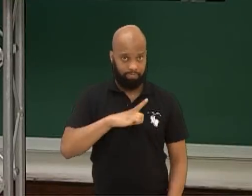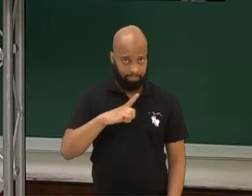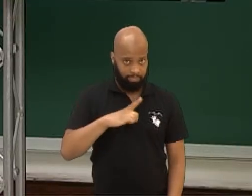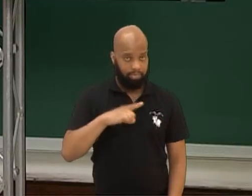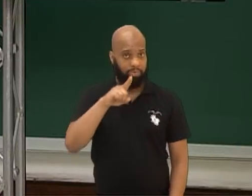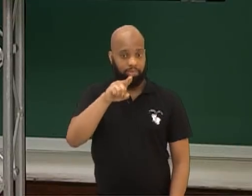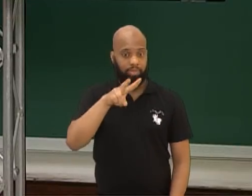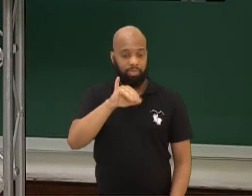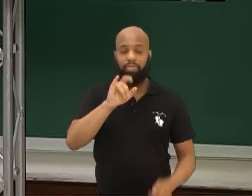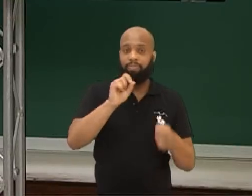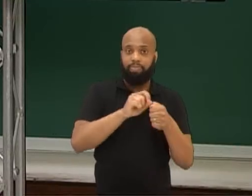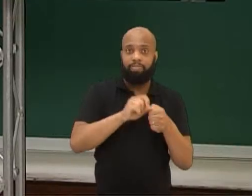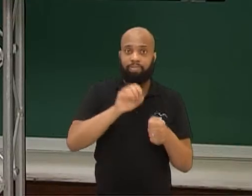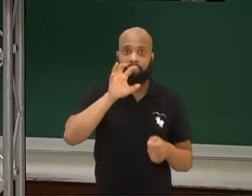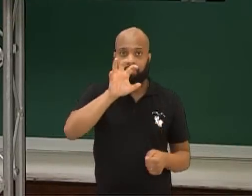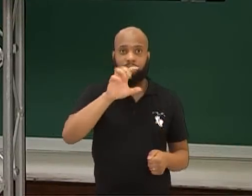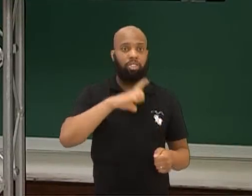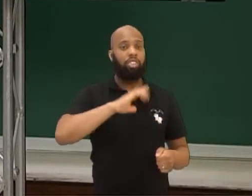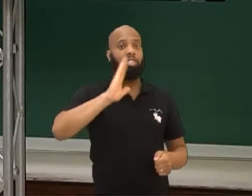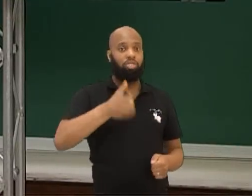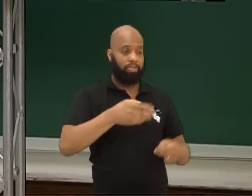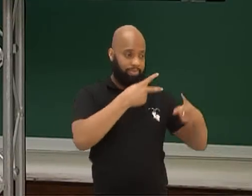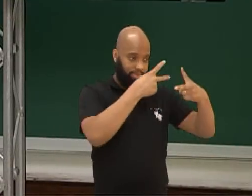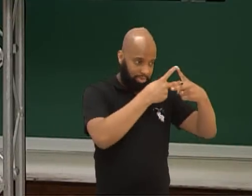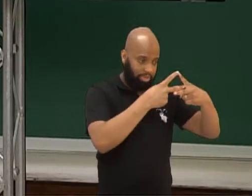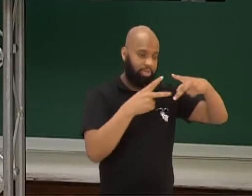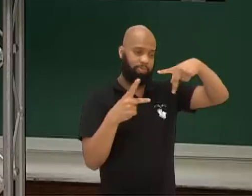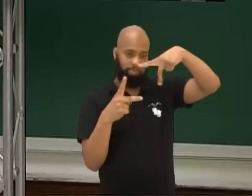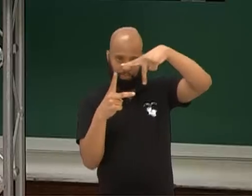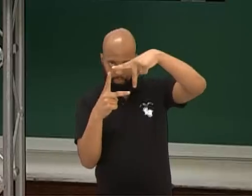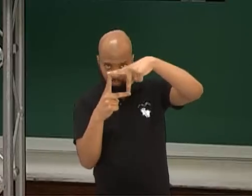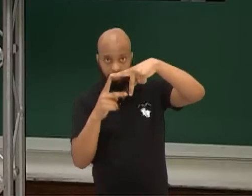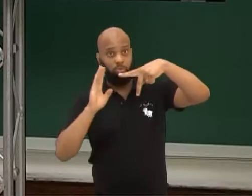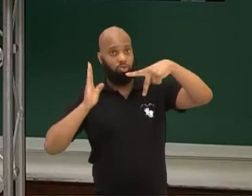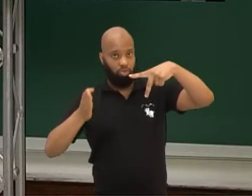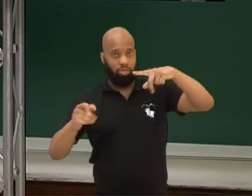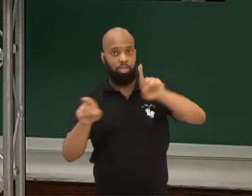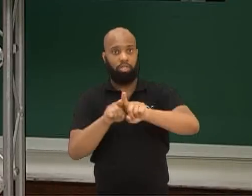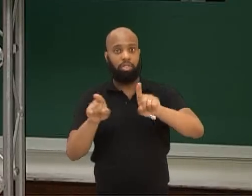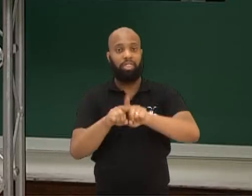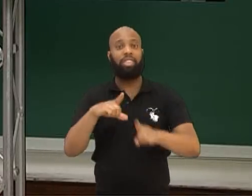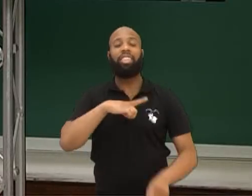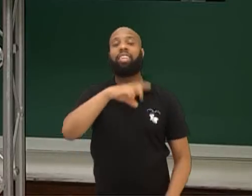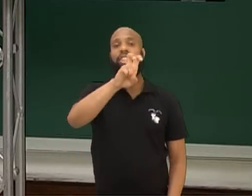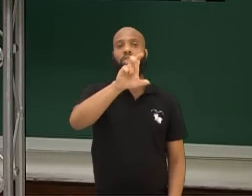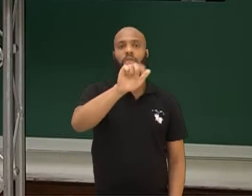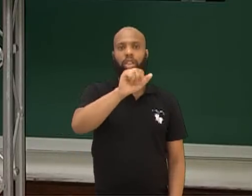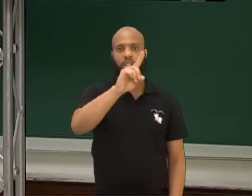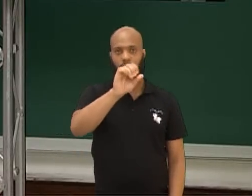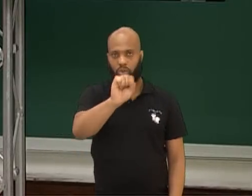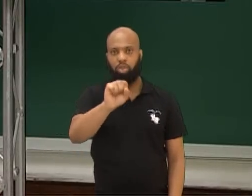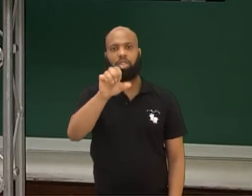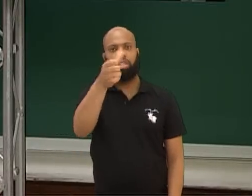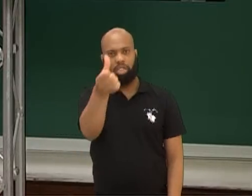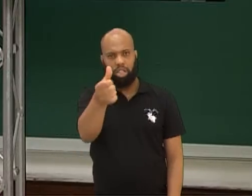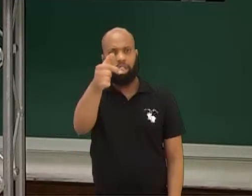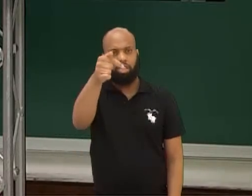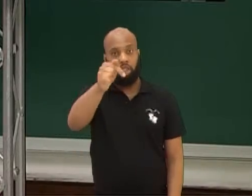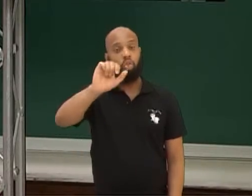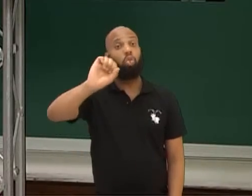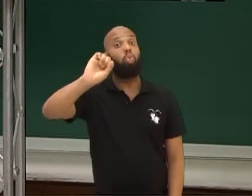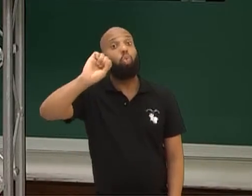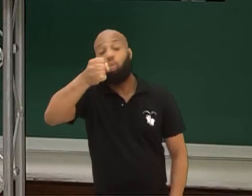triângulo equilátero, o quadrado, o pentágono regular, o hexágono regular,